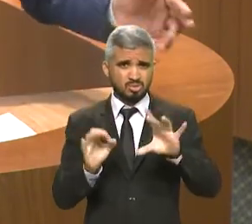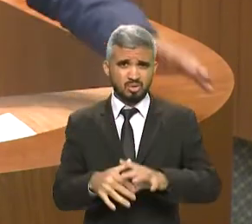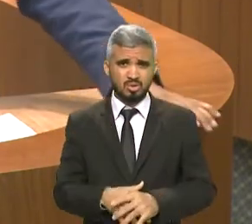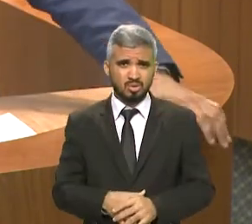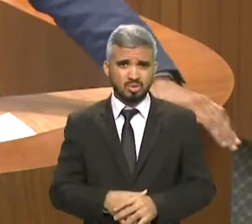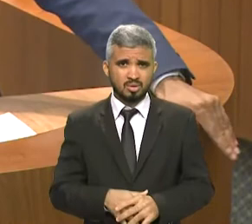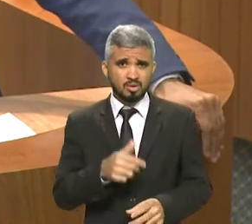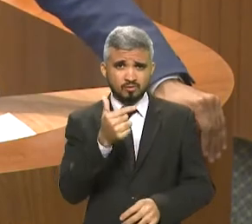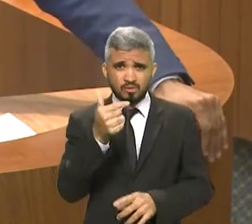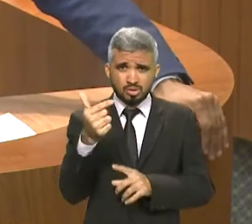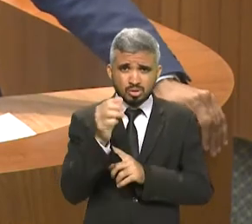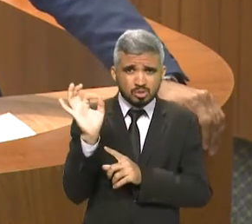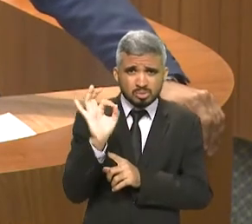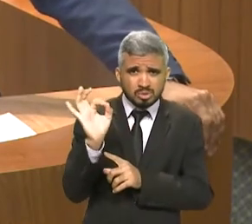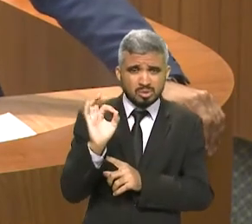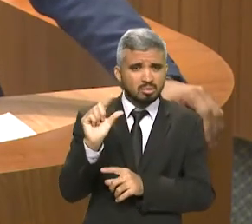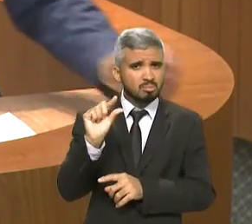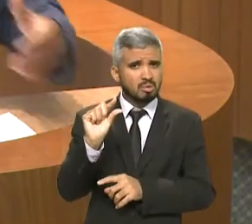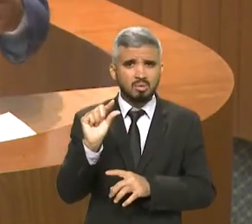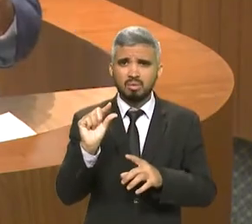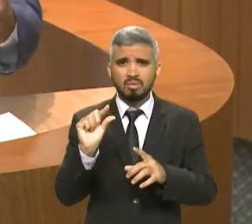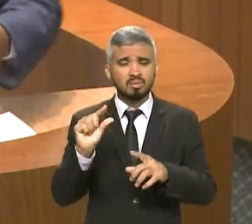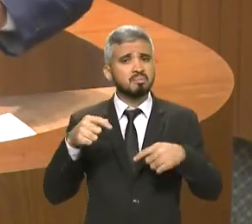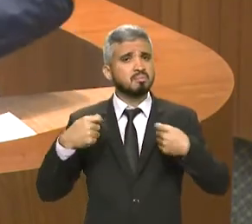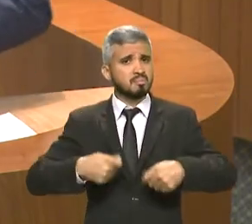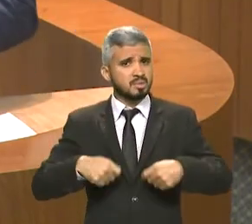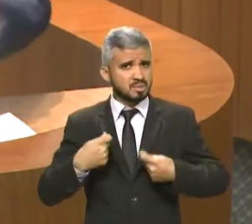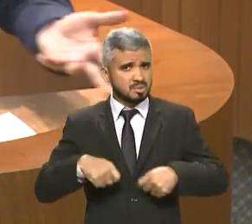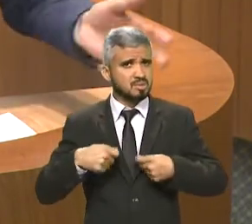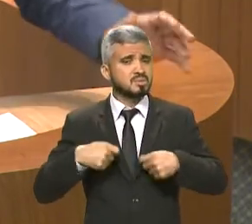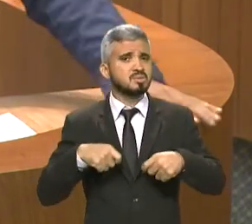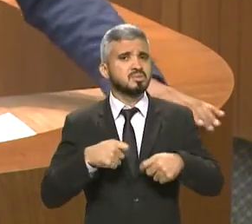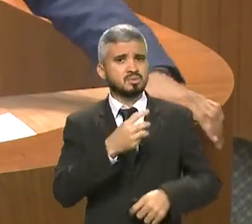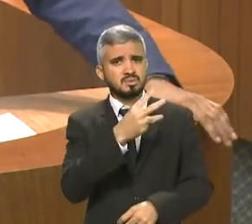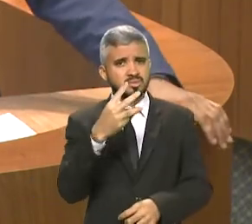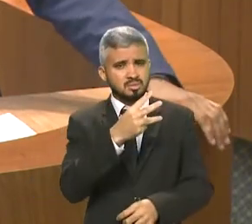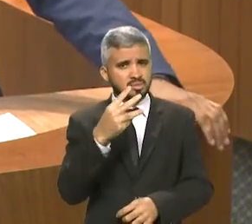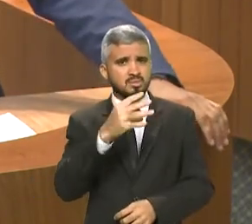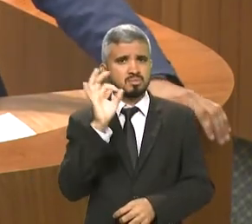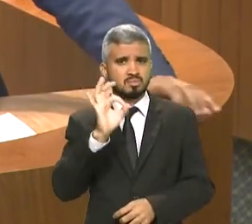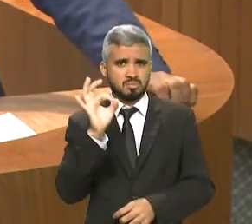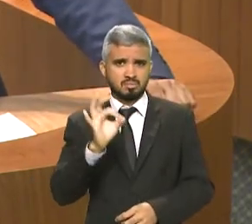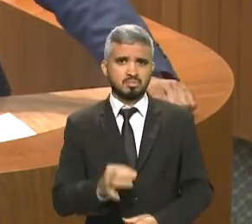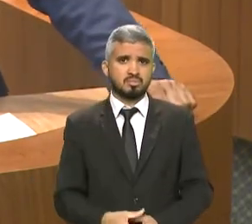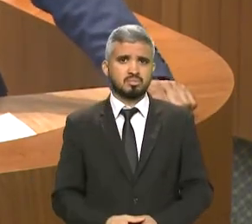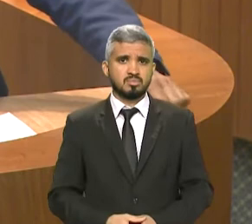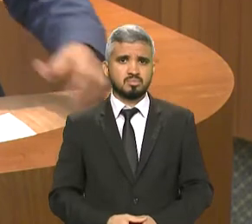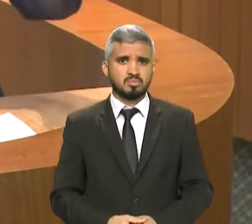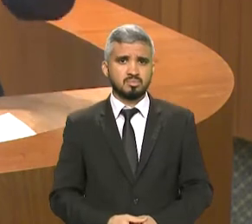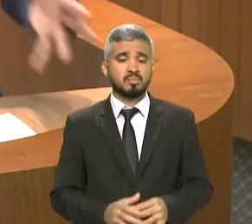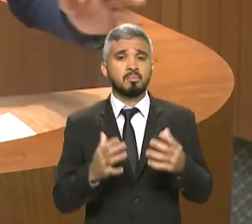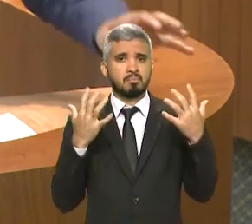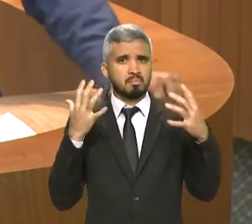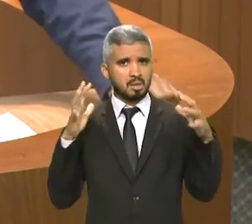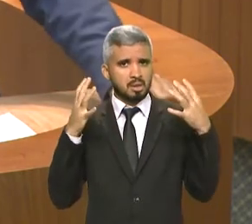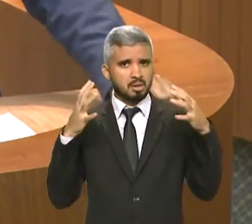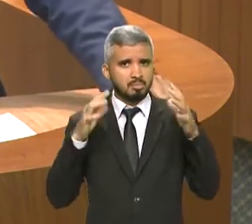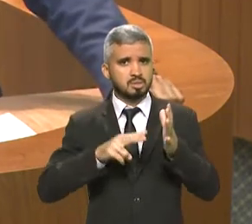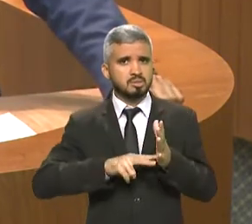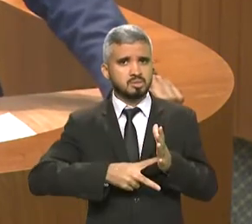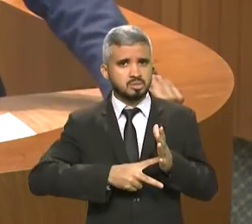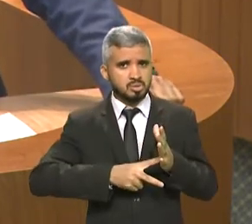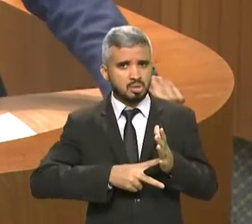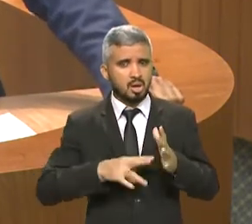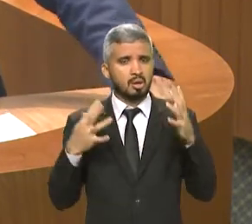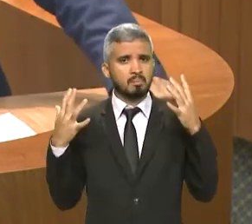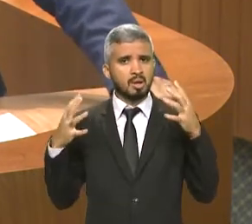e 2021. Prefeita da cidade de Monção, os professores estão mobilizados novamente. Parabéns ao sindicato e a todos os professores.